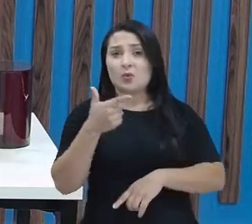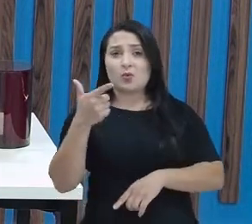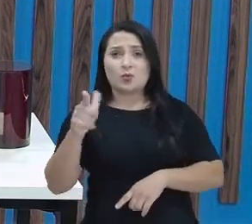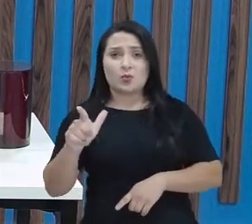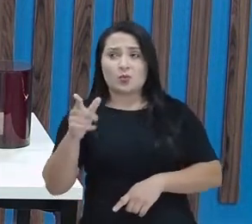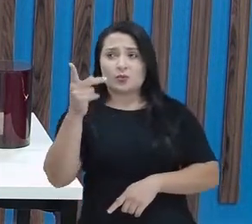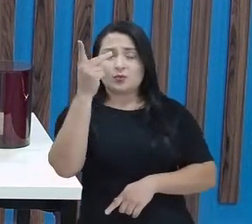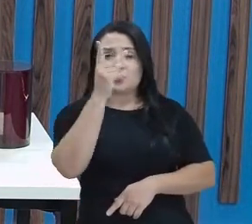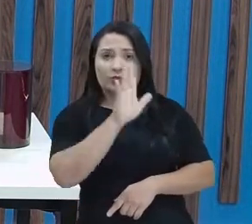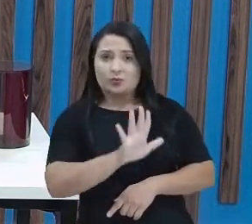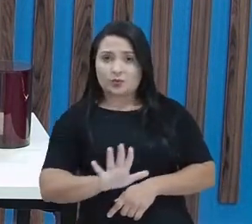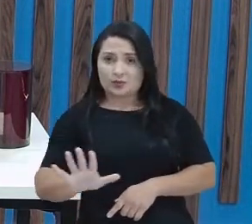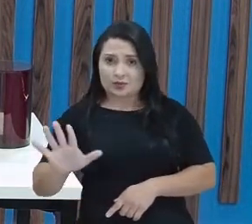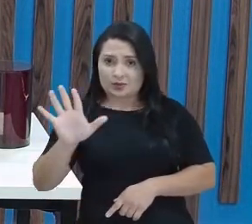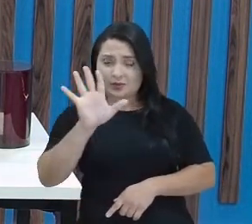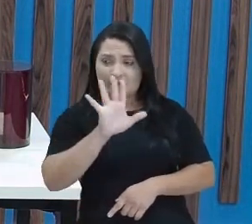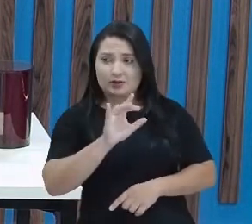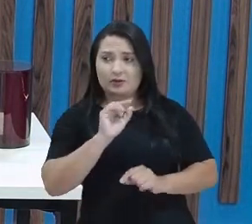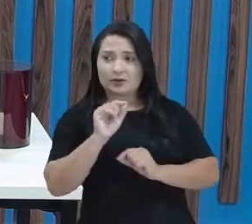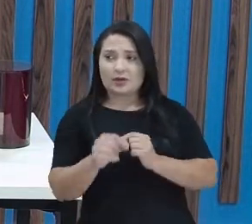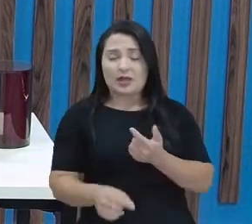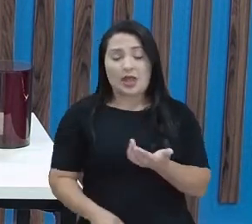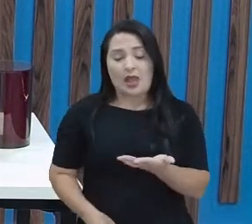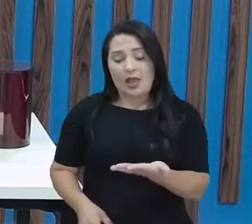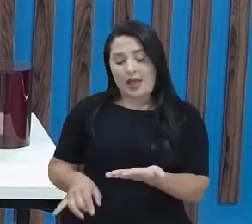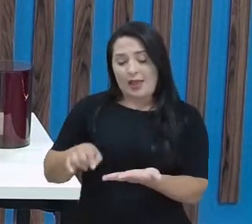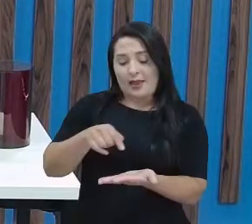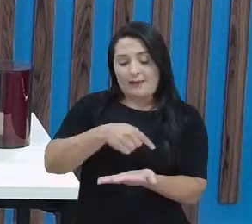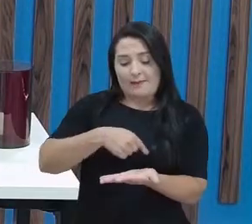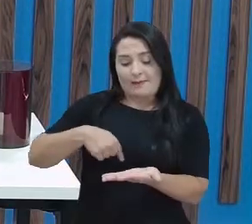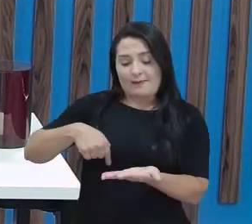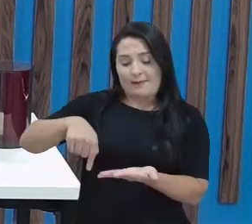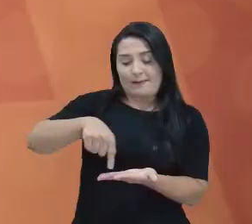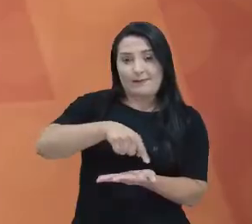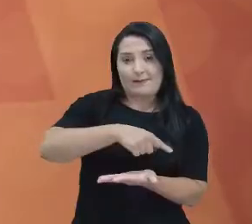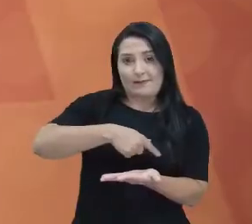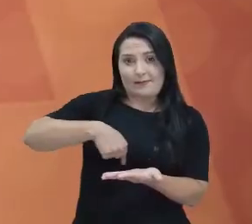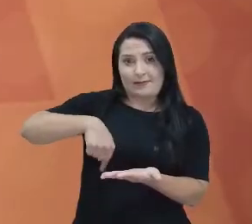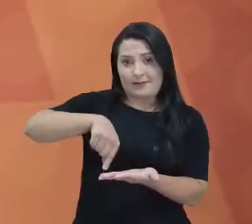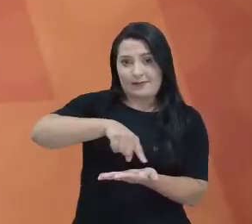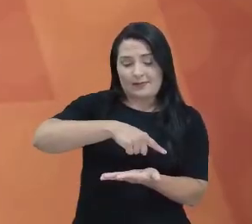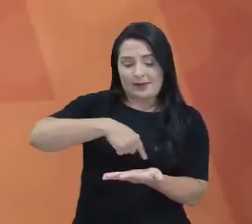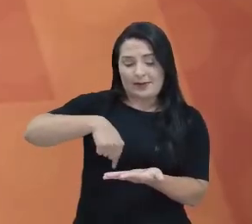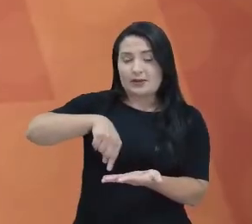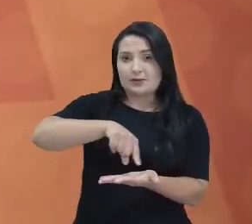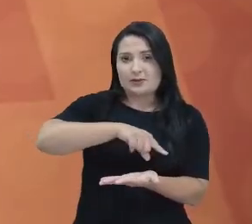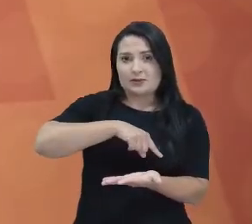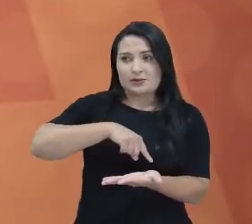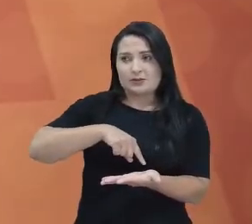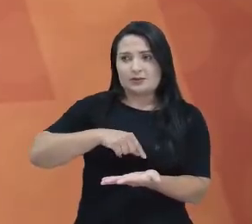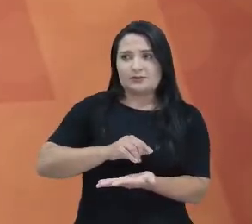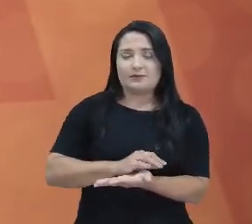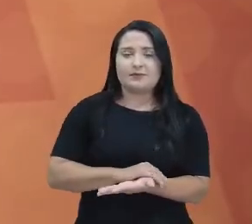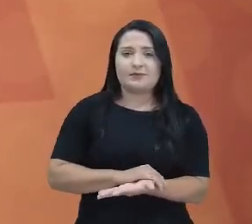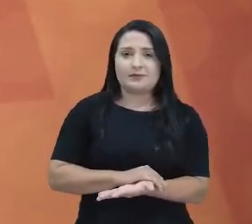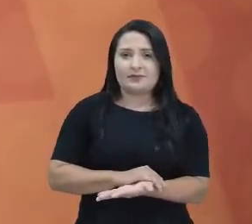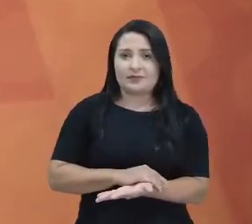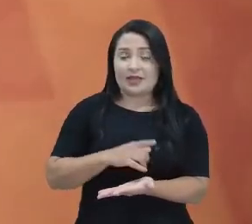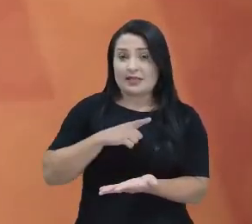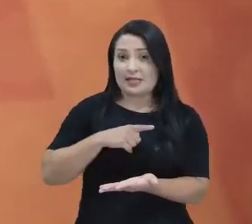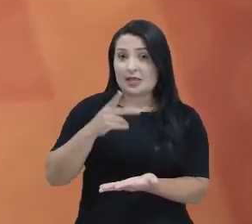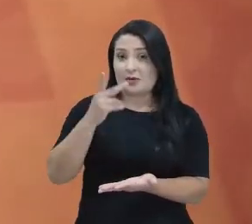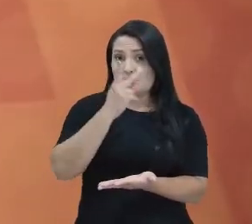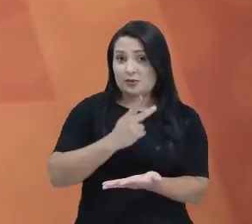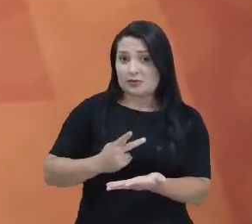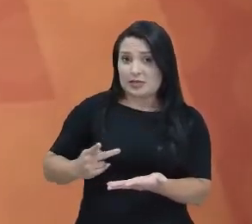aqui, que quando eu apoio aqui a minha base, que é o formato circular, ela também é uma